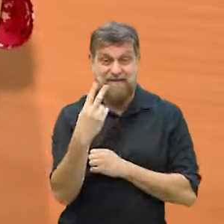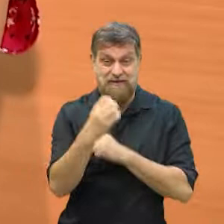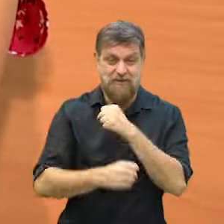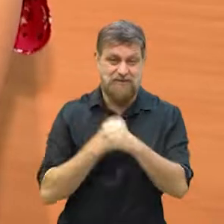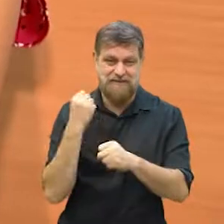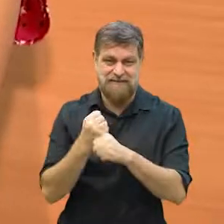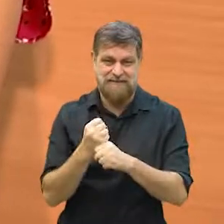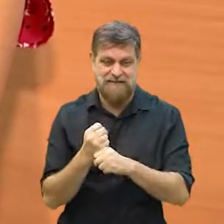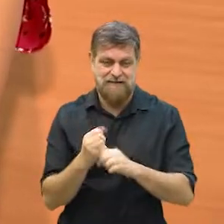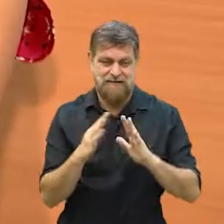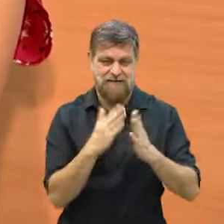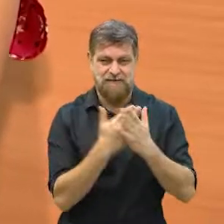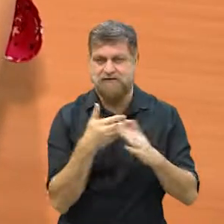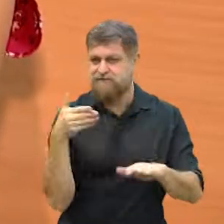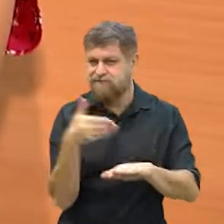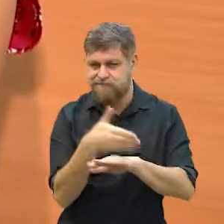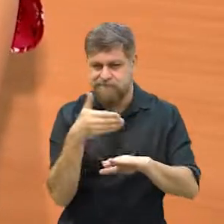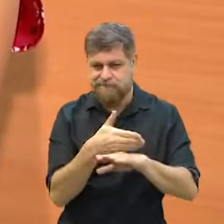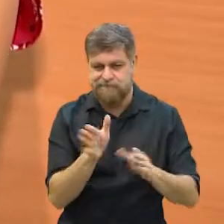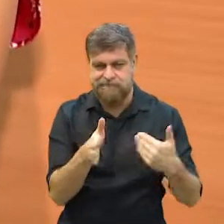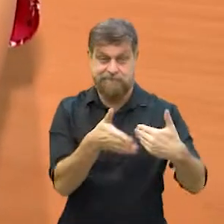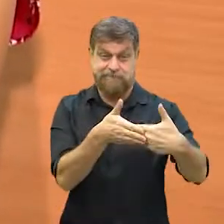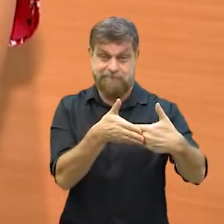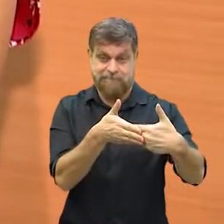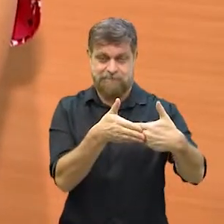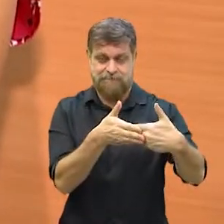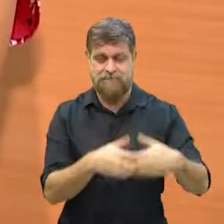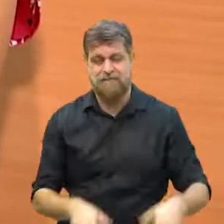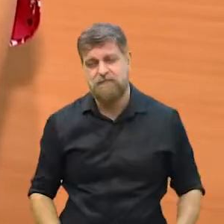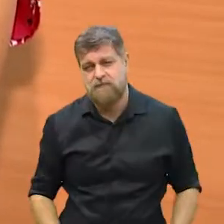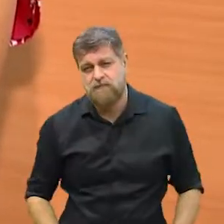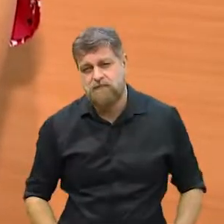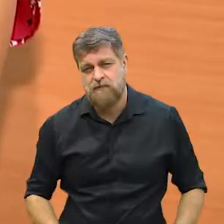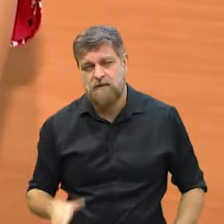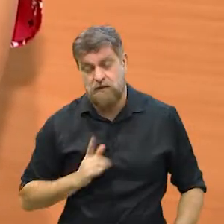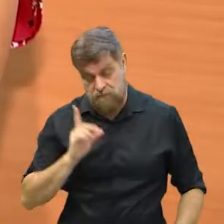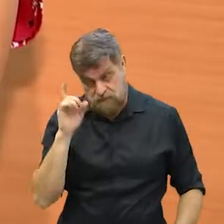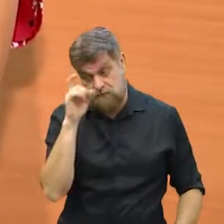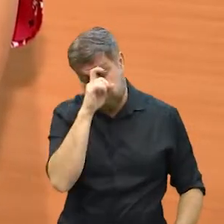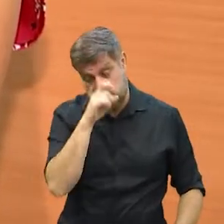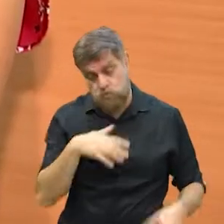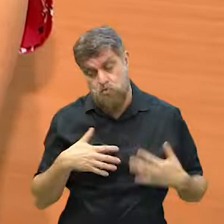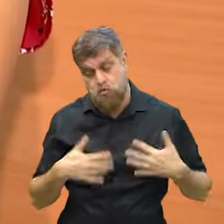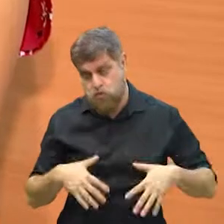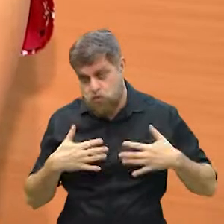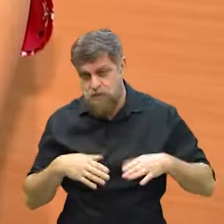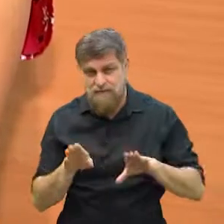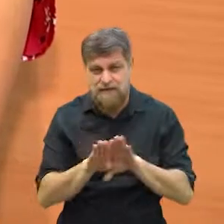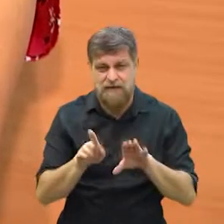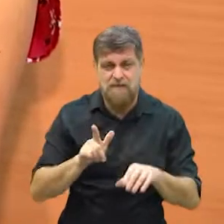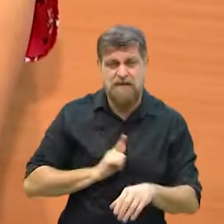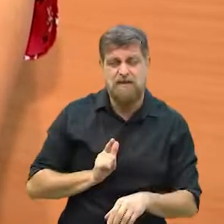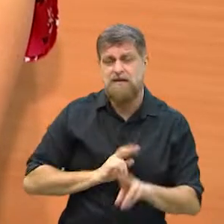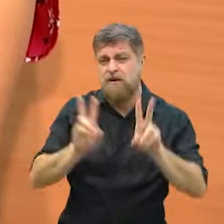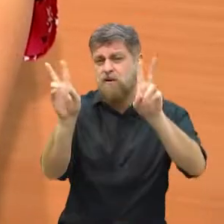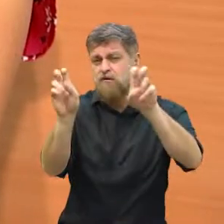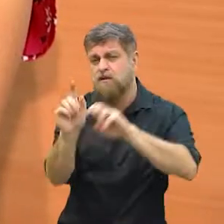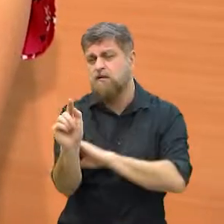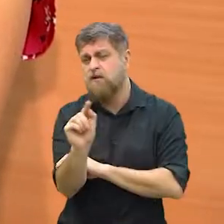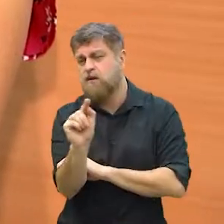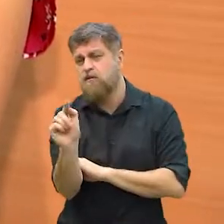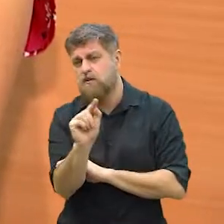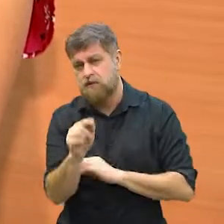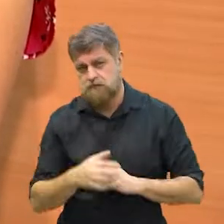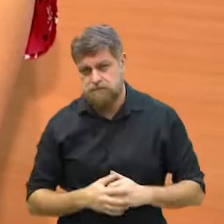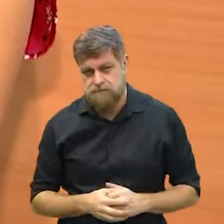quase 2 anos sem frequentar a escola, né? Então, essa é uma dificuldade. Agora, também tem essa